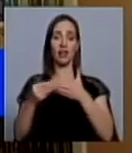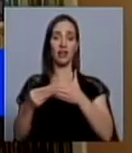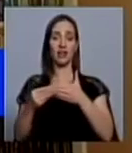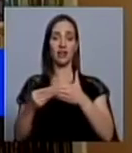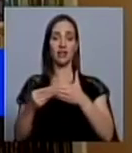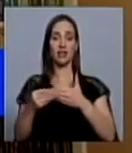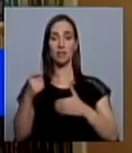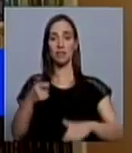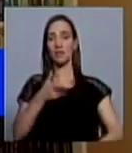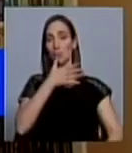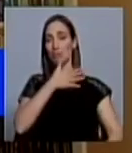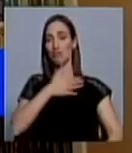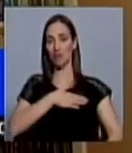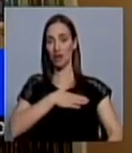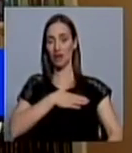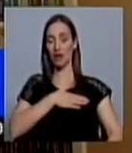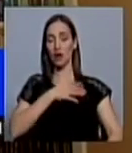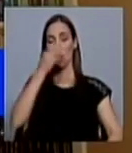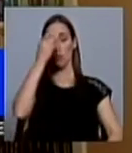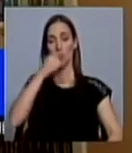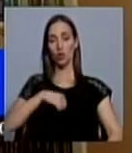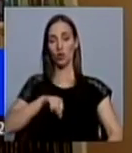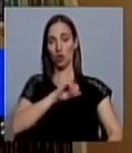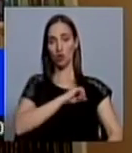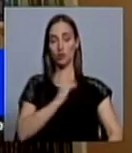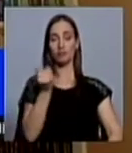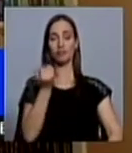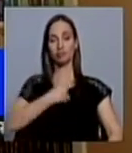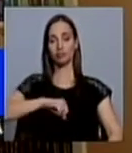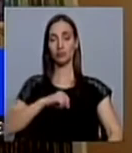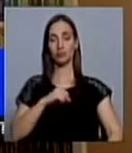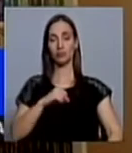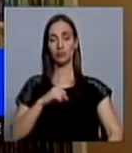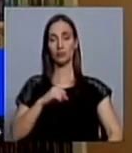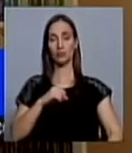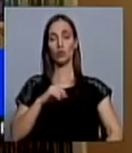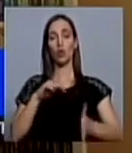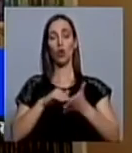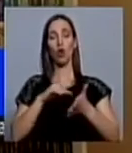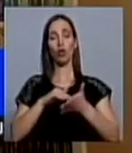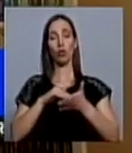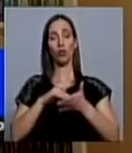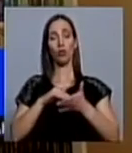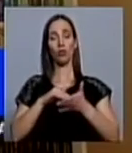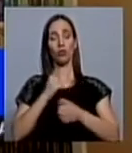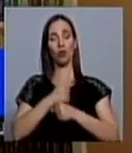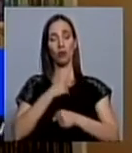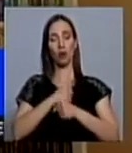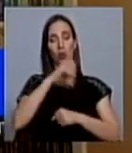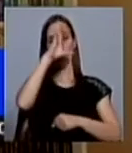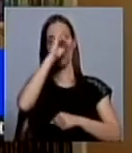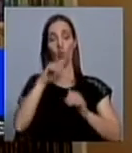Benfica, Luís Filipe Vieira, na nossa opinião, violava o código de conduta do governo, que, não sendo